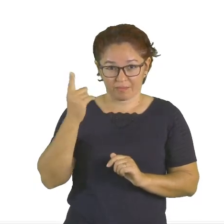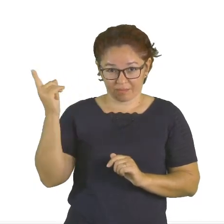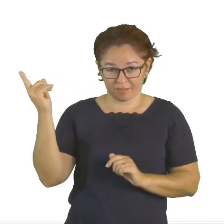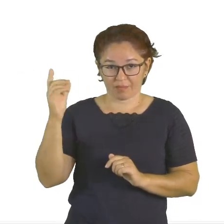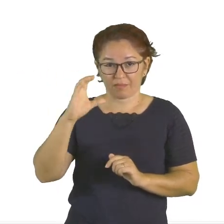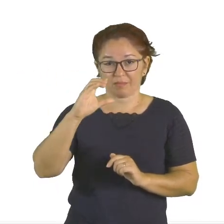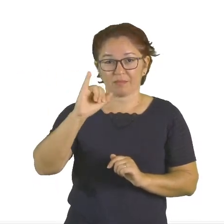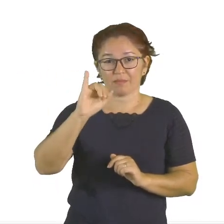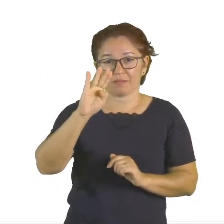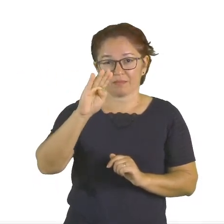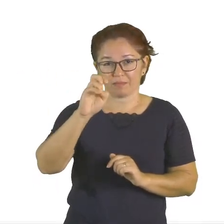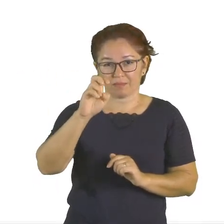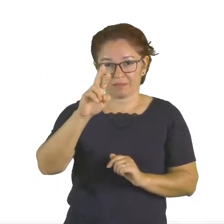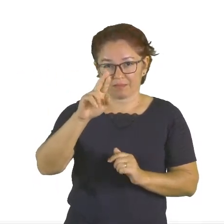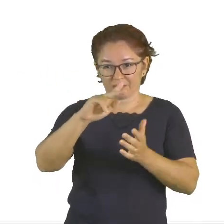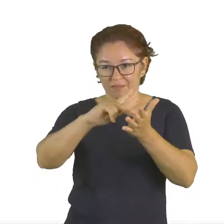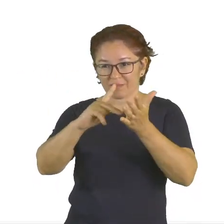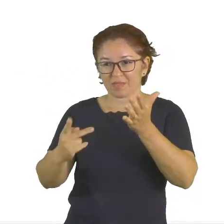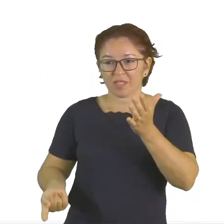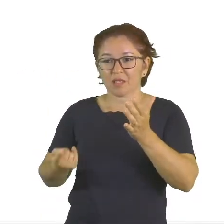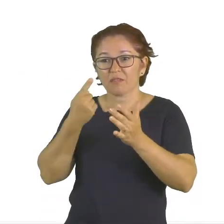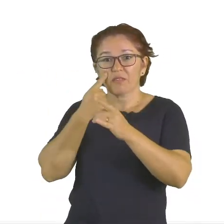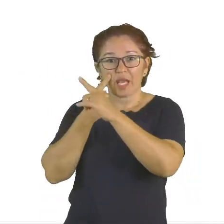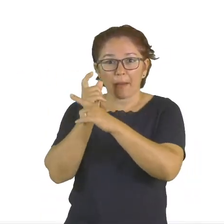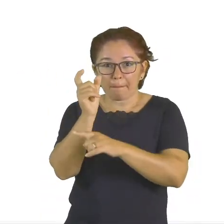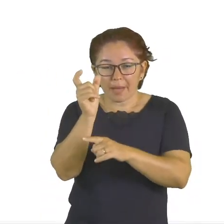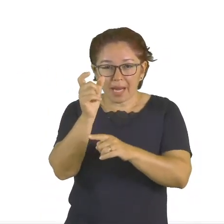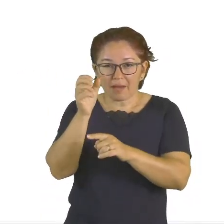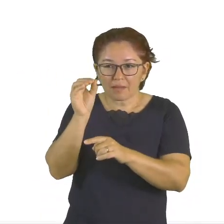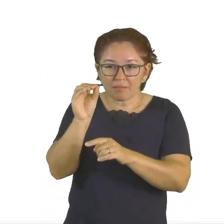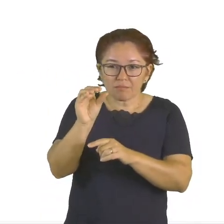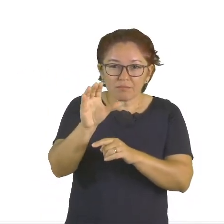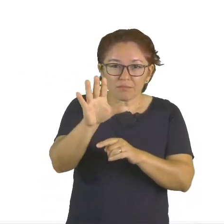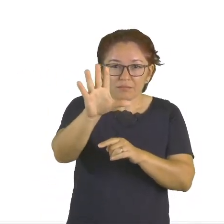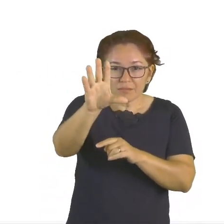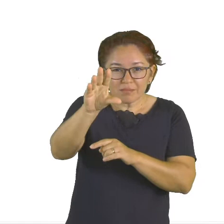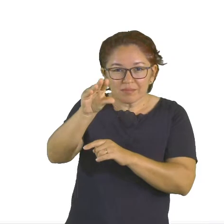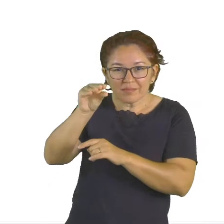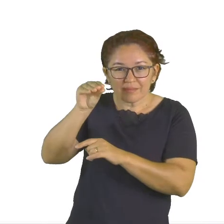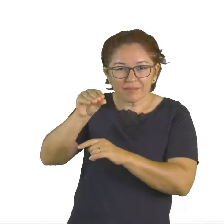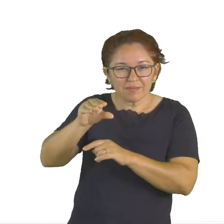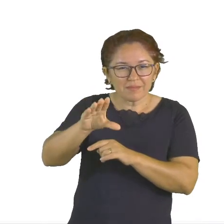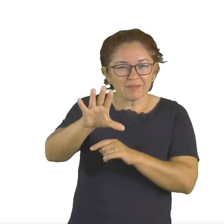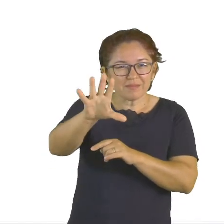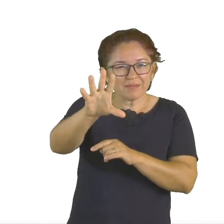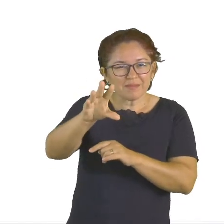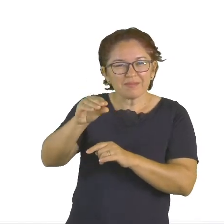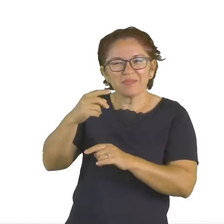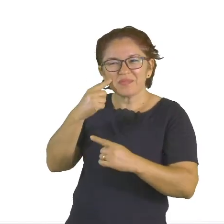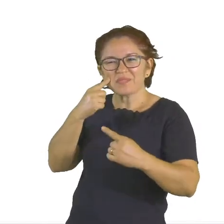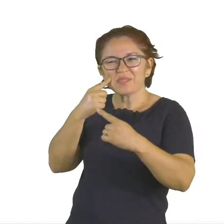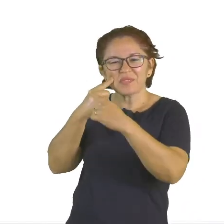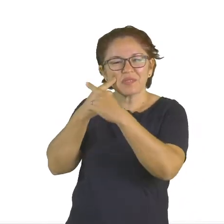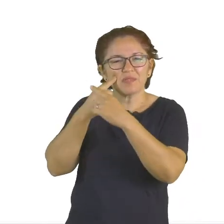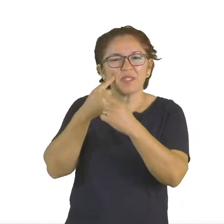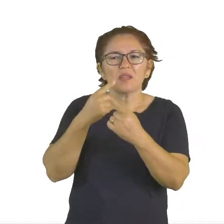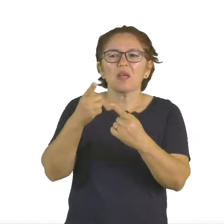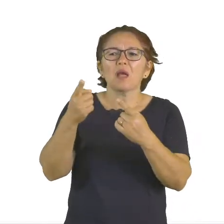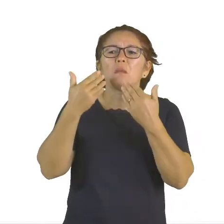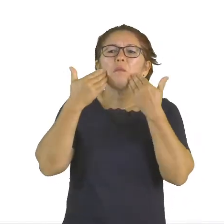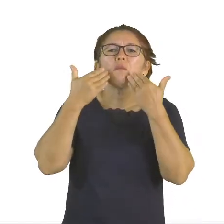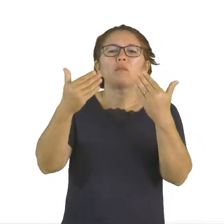ó, extremamente. Olha o movimento, olha a onda que ele faz. O que ele quis transmitir com